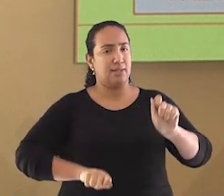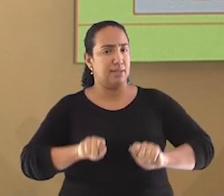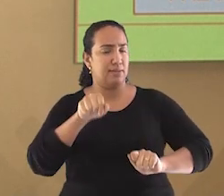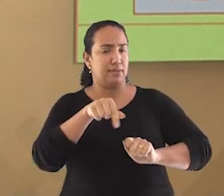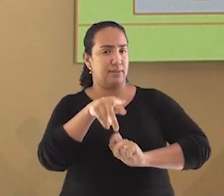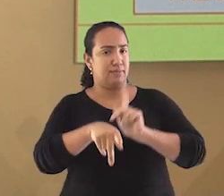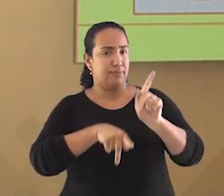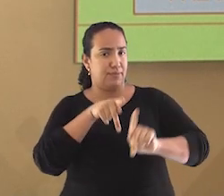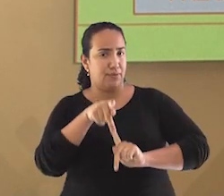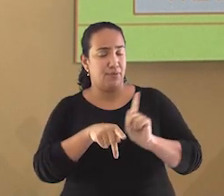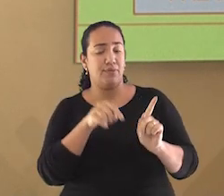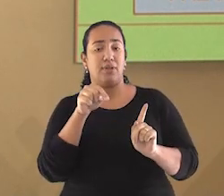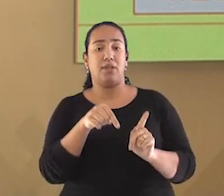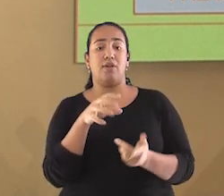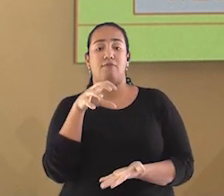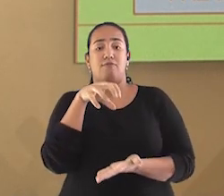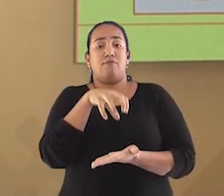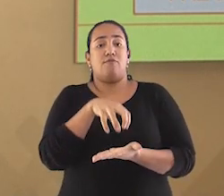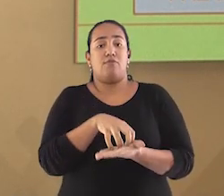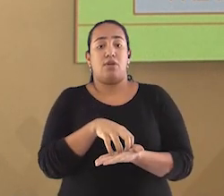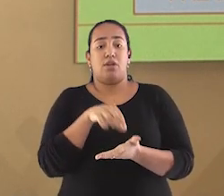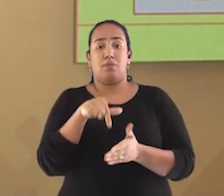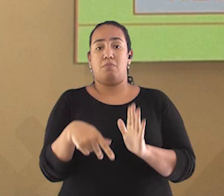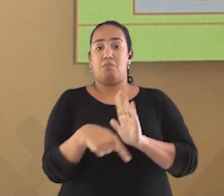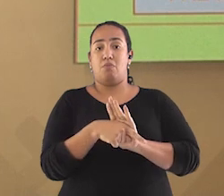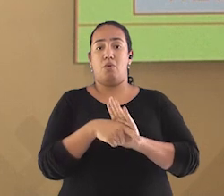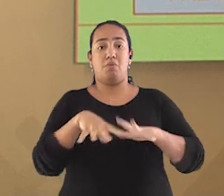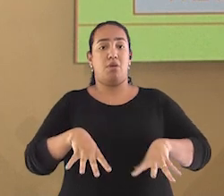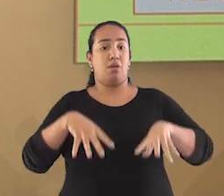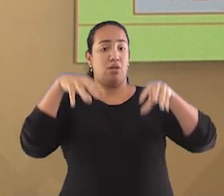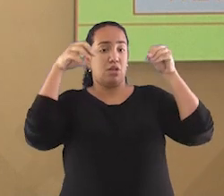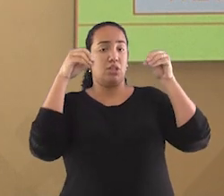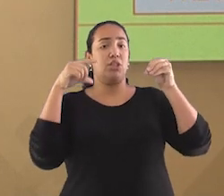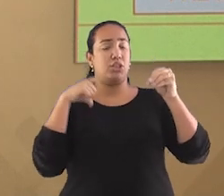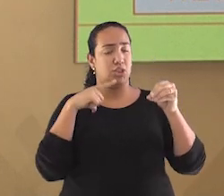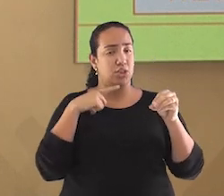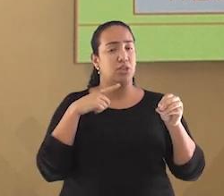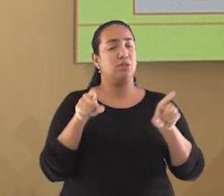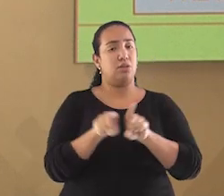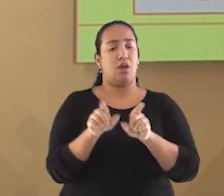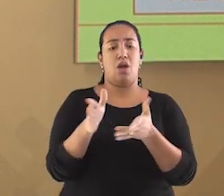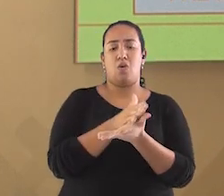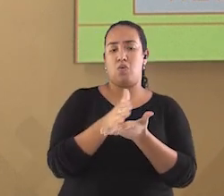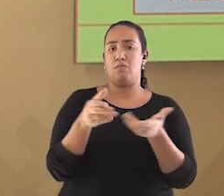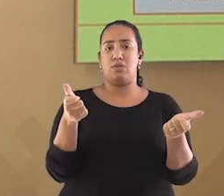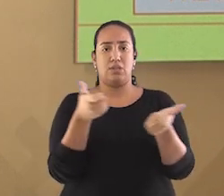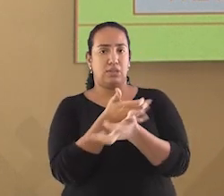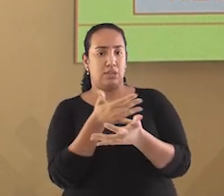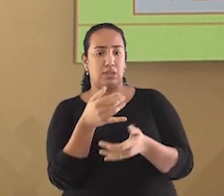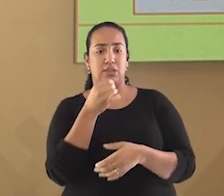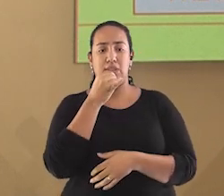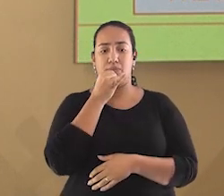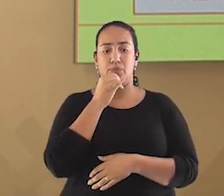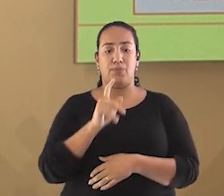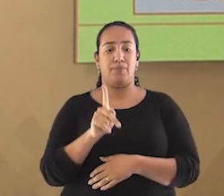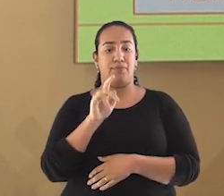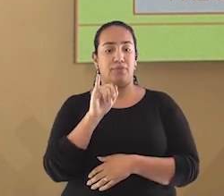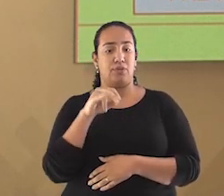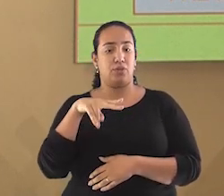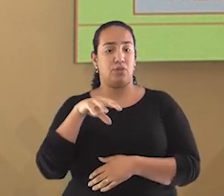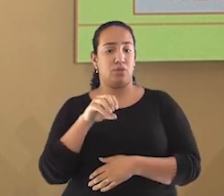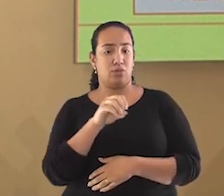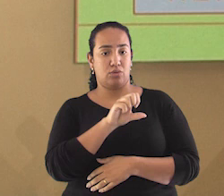Creta era centralizada a partir dos grandes palácios. Existiam algumas cidades, como por exemplo, Knossos, e a partir